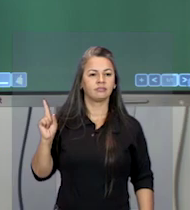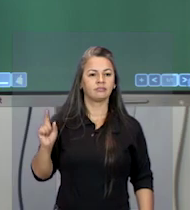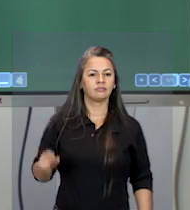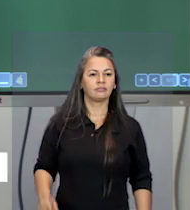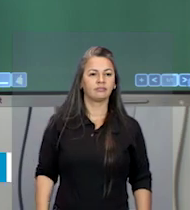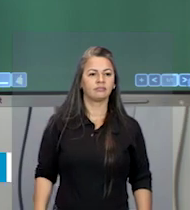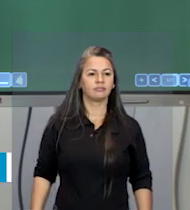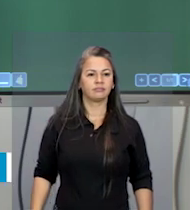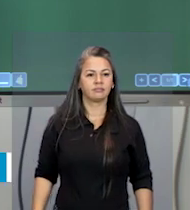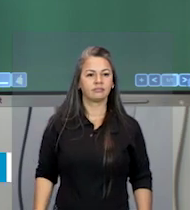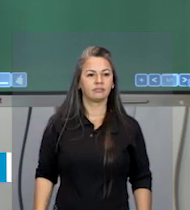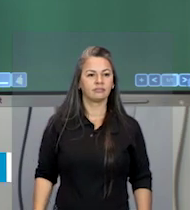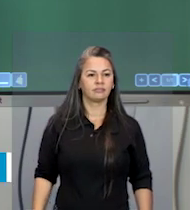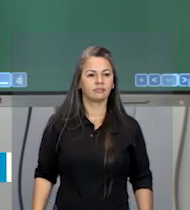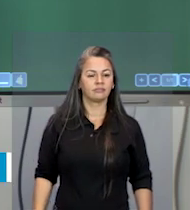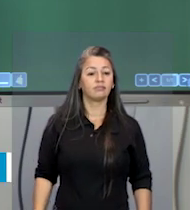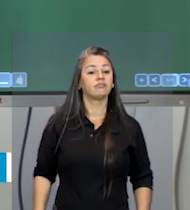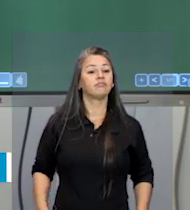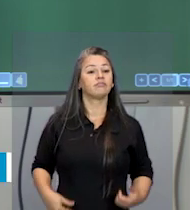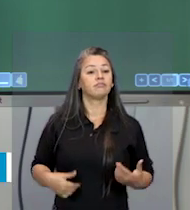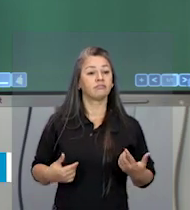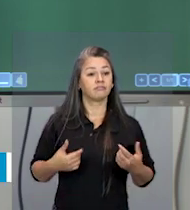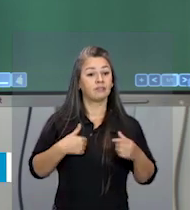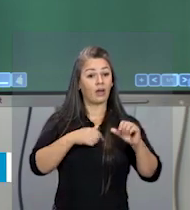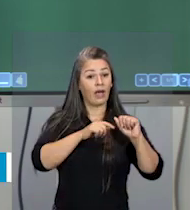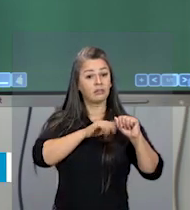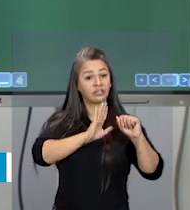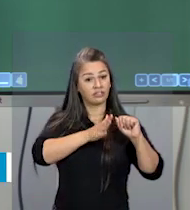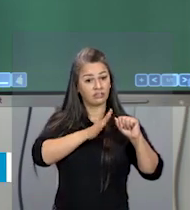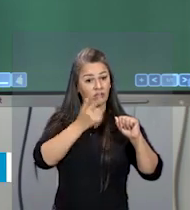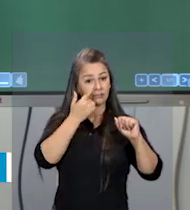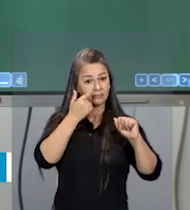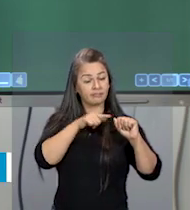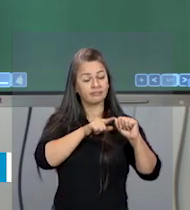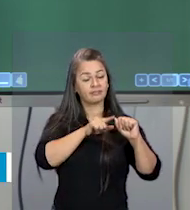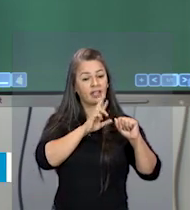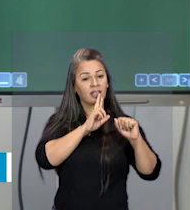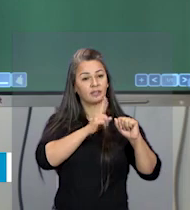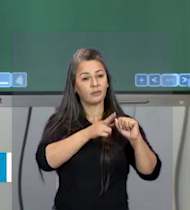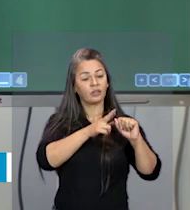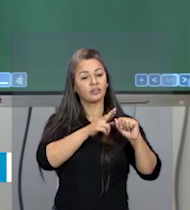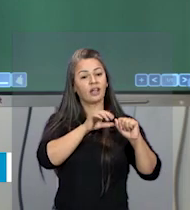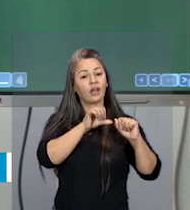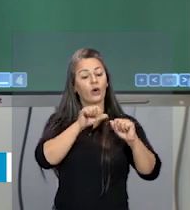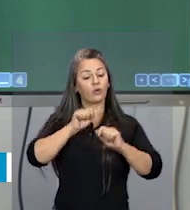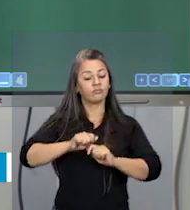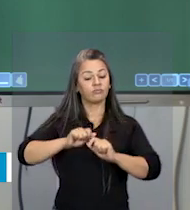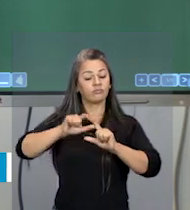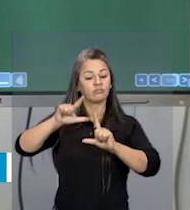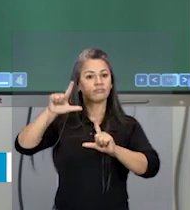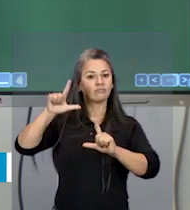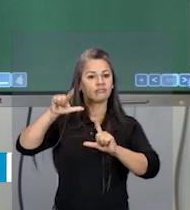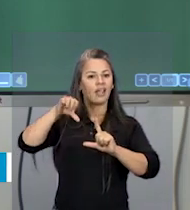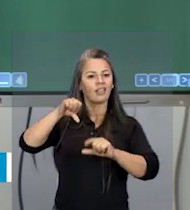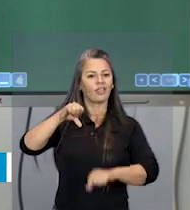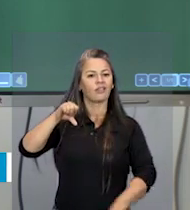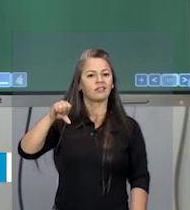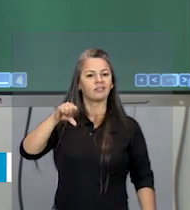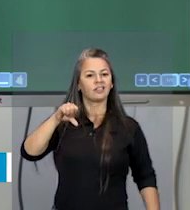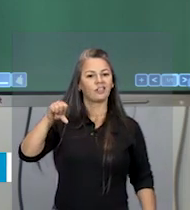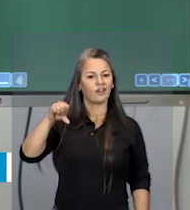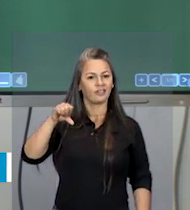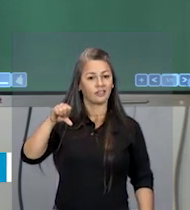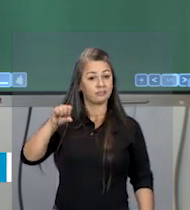33, 99. Então a minha letra A já está respondida aqui. Então o valor do meu perímetro é do